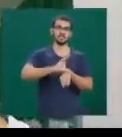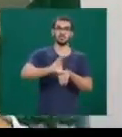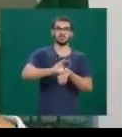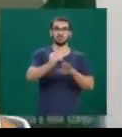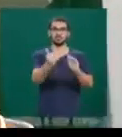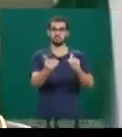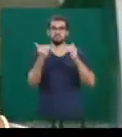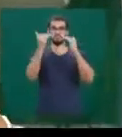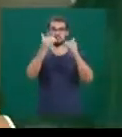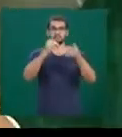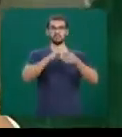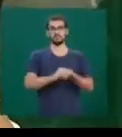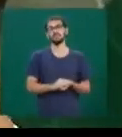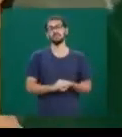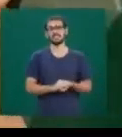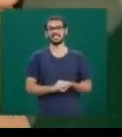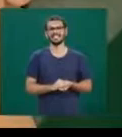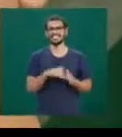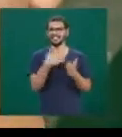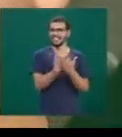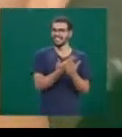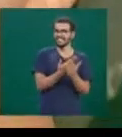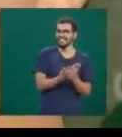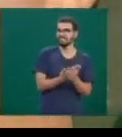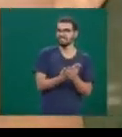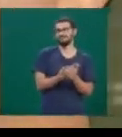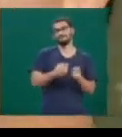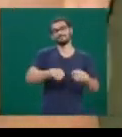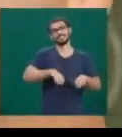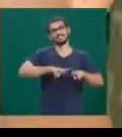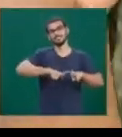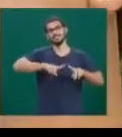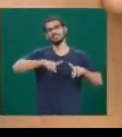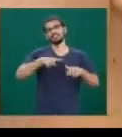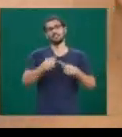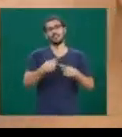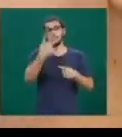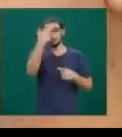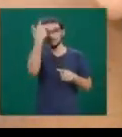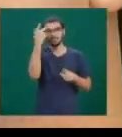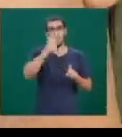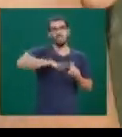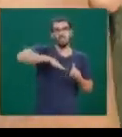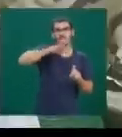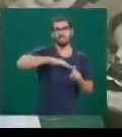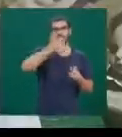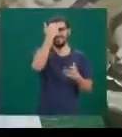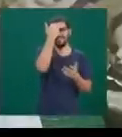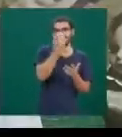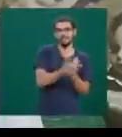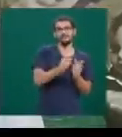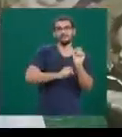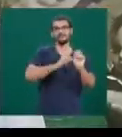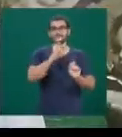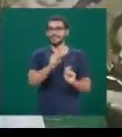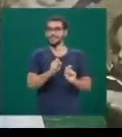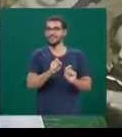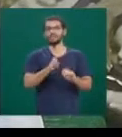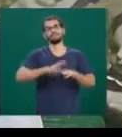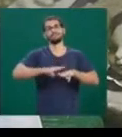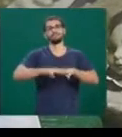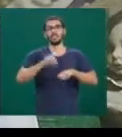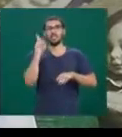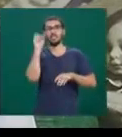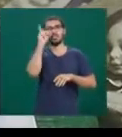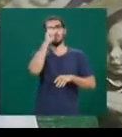em sala, ele precisa driblar aquela ideia comum de que matemática é muito difícil. Atualmente existe um grande